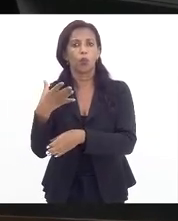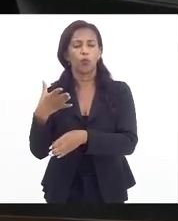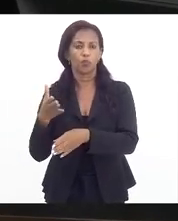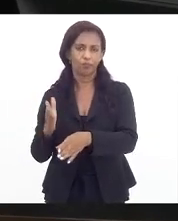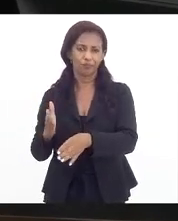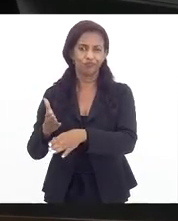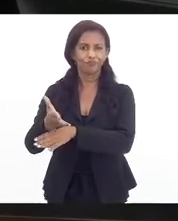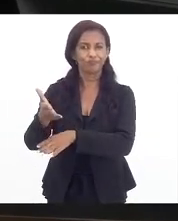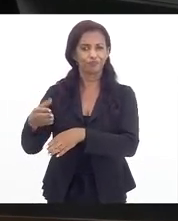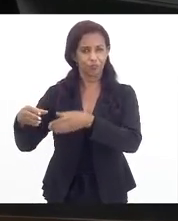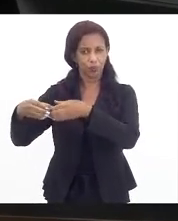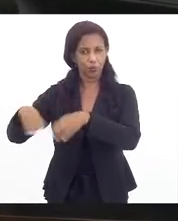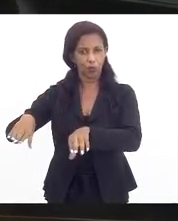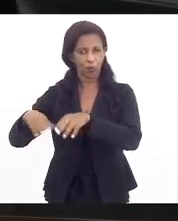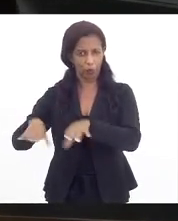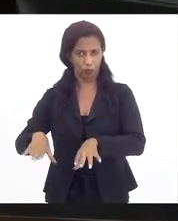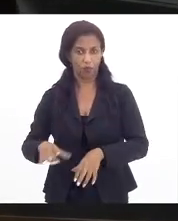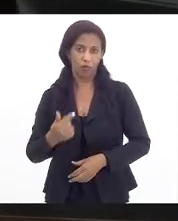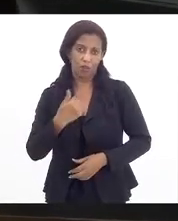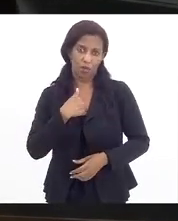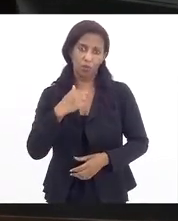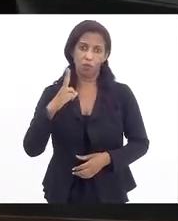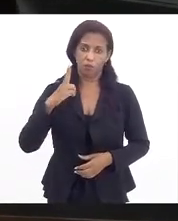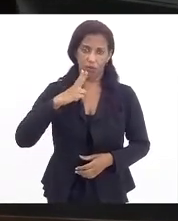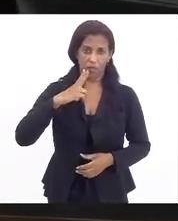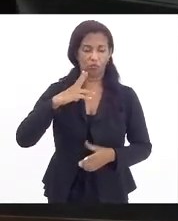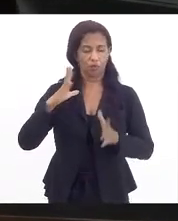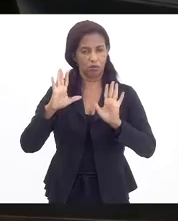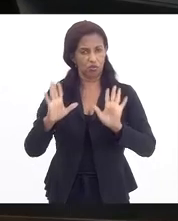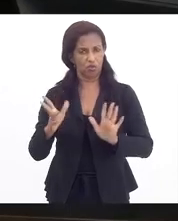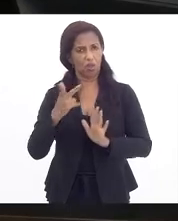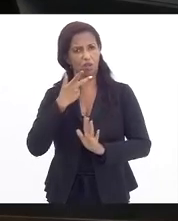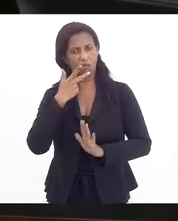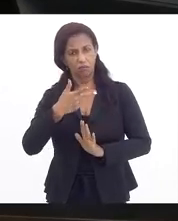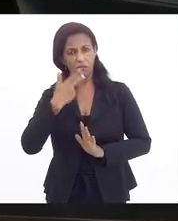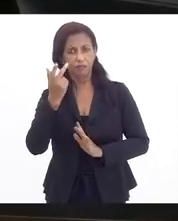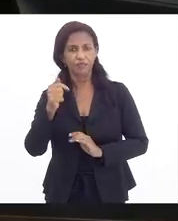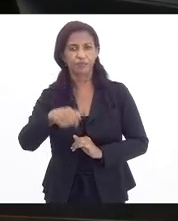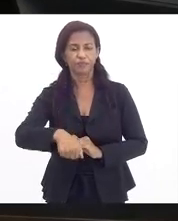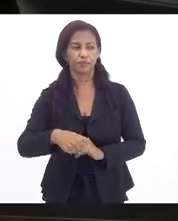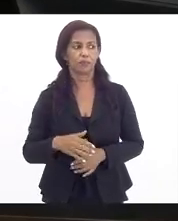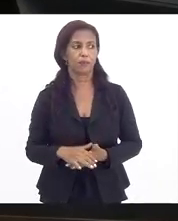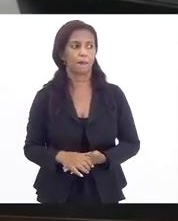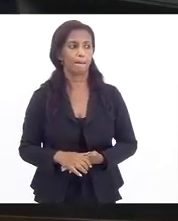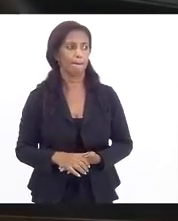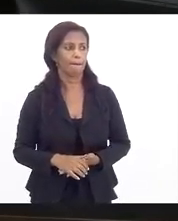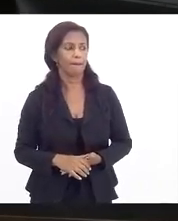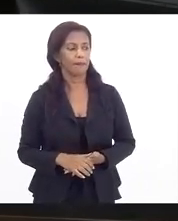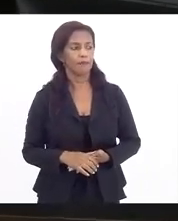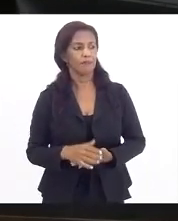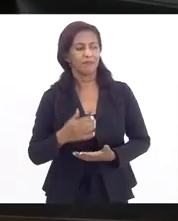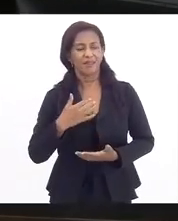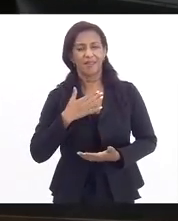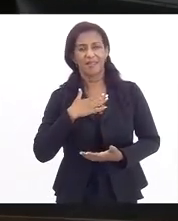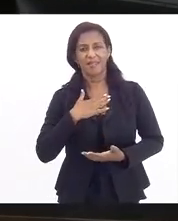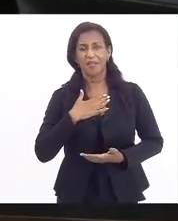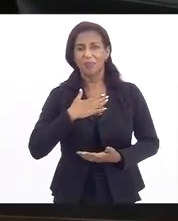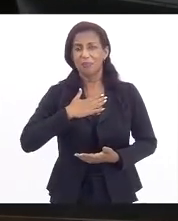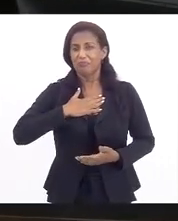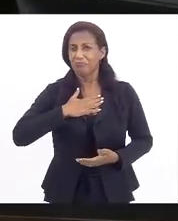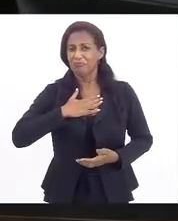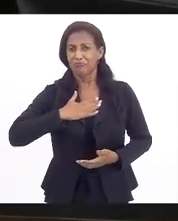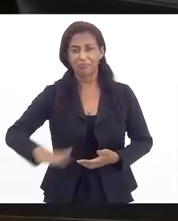e eu particularmente já tive oportunidade de aqui Deputado da manhã eu repudio